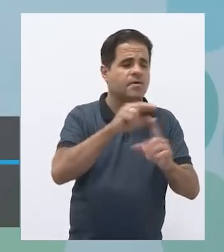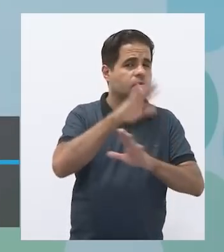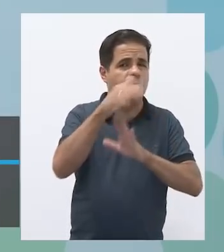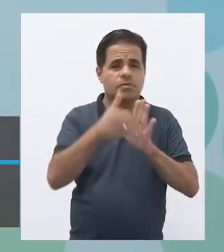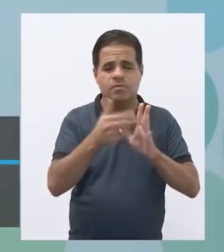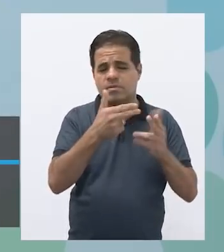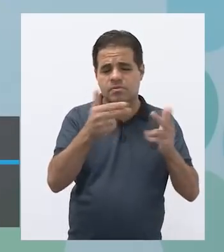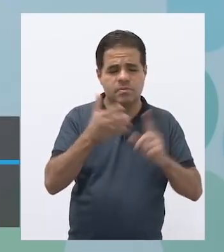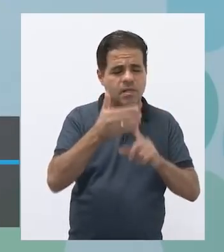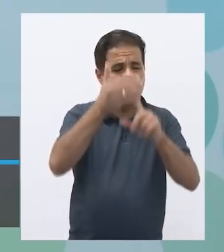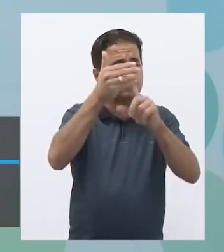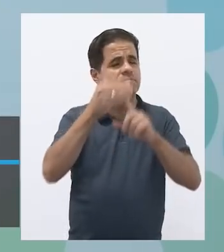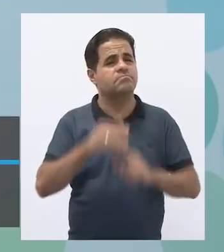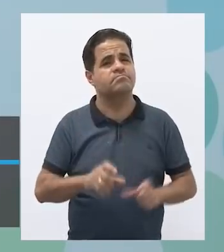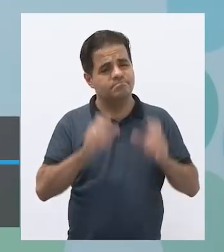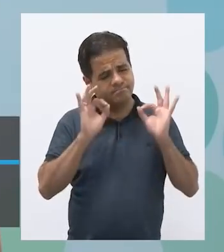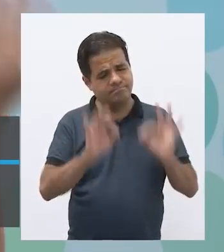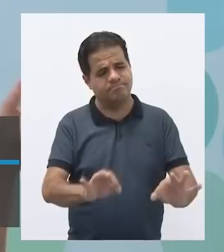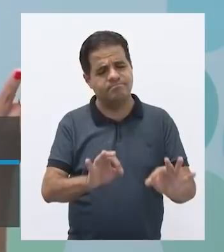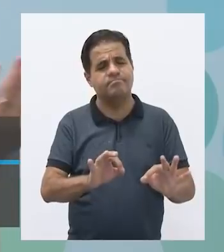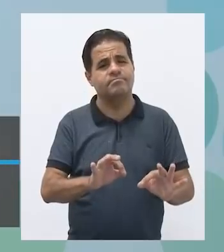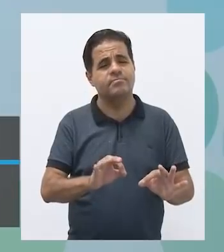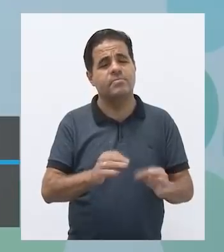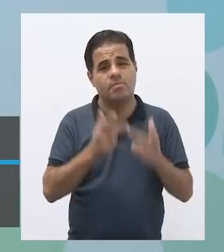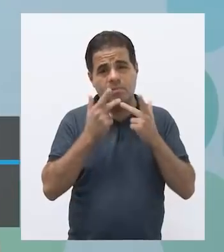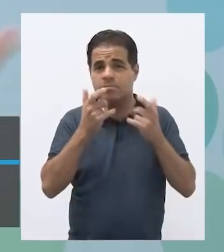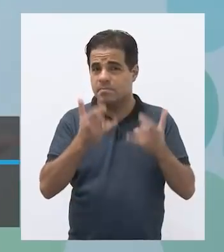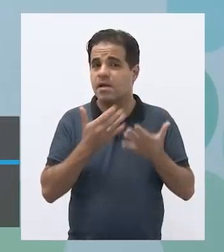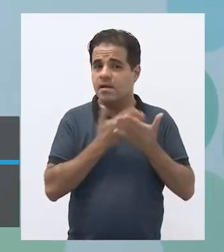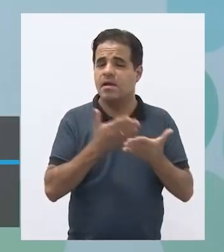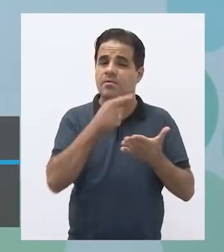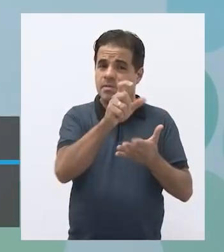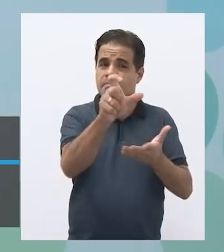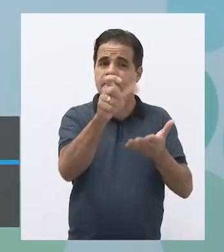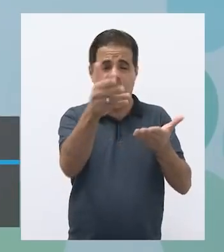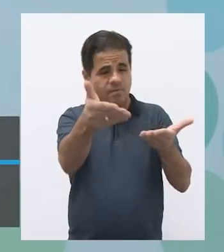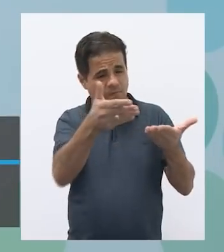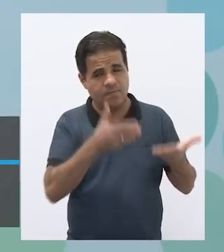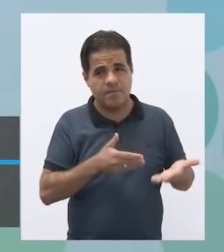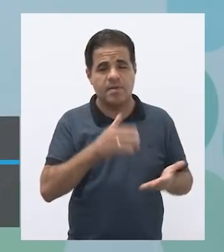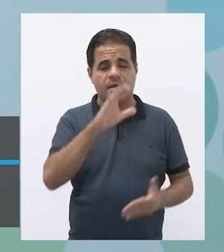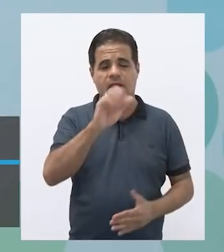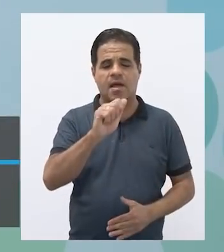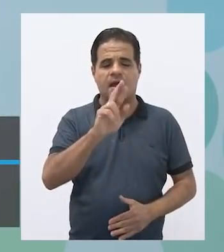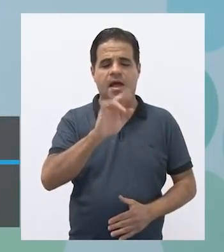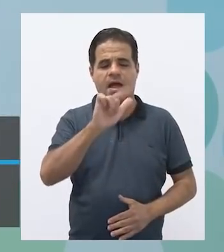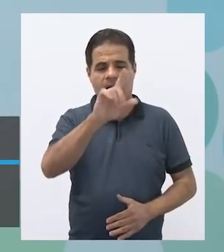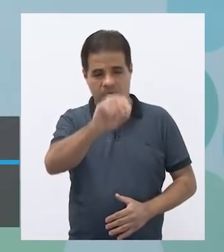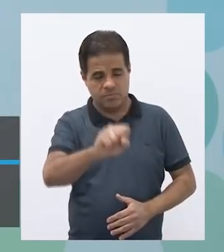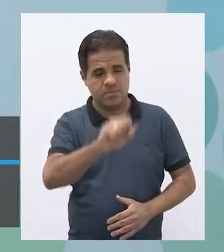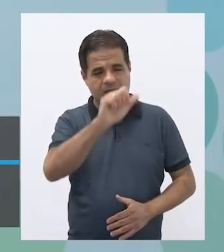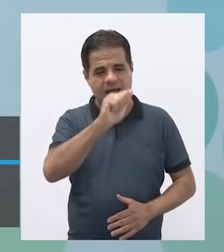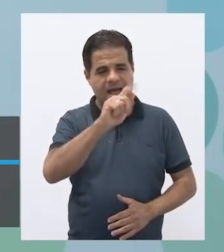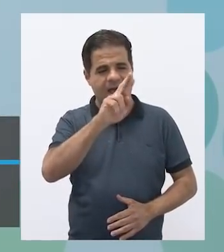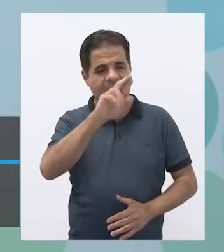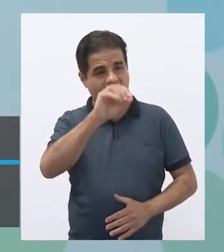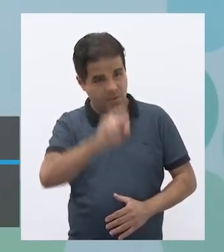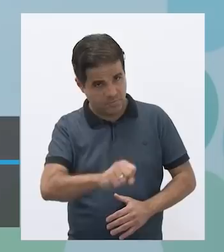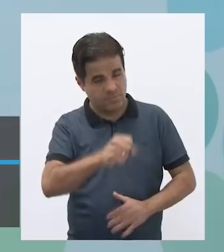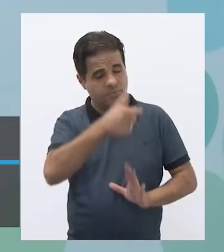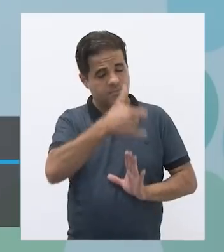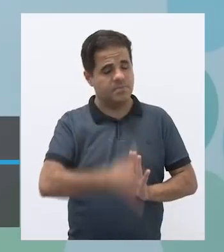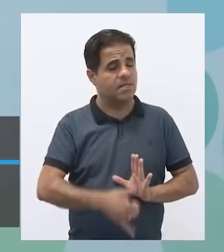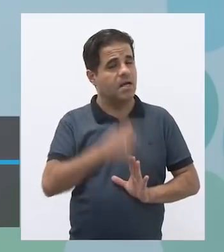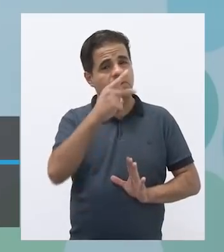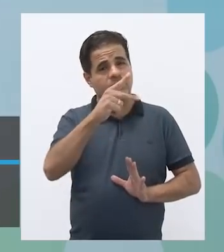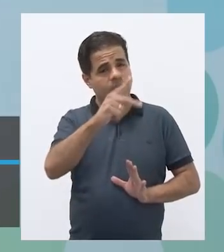coisas tecnológicas, né? Então, como eu disse, seja bem-vindo, Carlos Aros. Eu vou ler aqui a descrição dele,